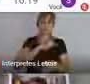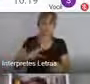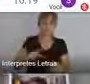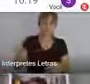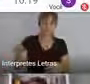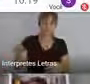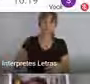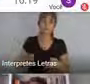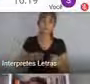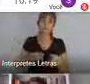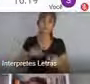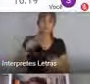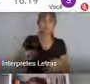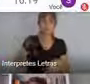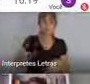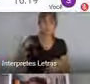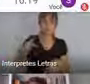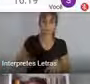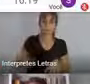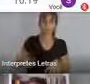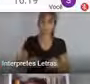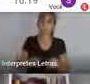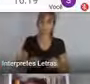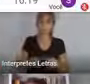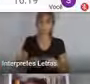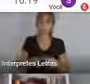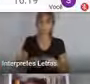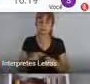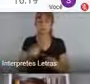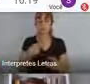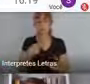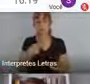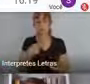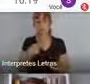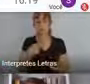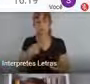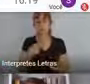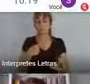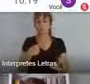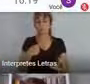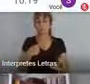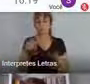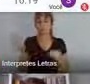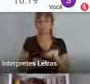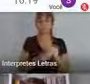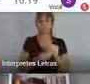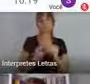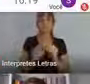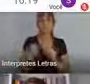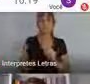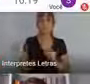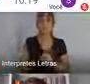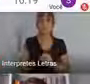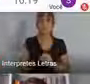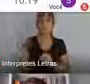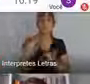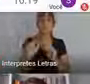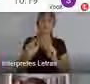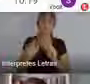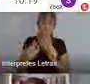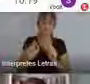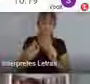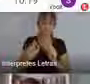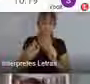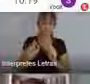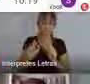e ainda fazendo uma ponderação sobre a relevância, professor Marcelo, desse momento, né,